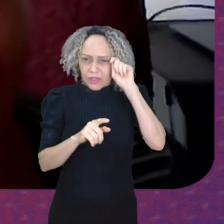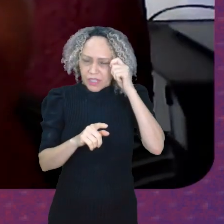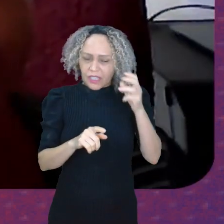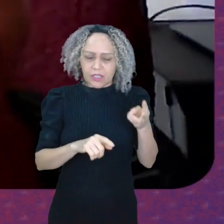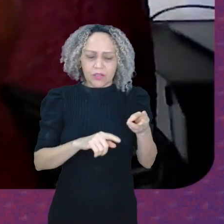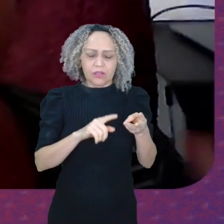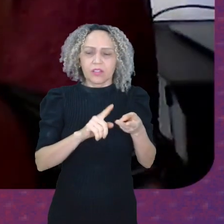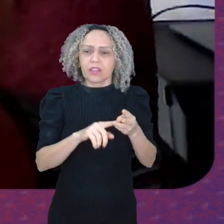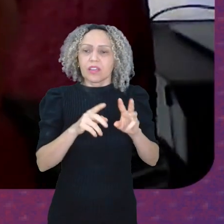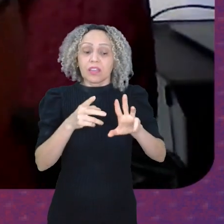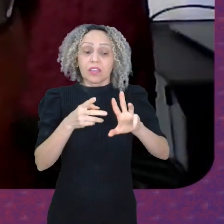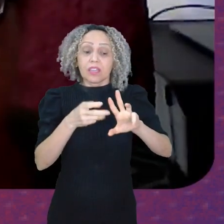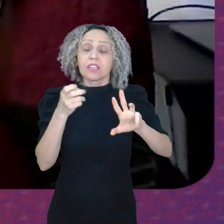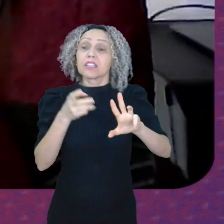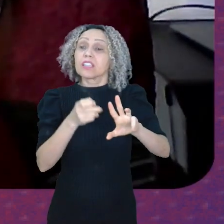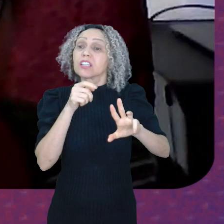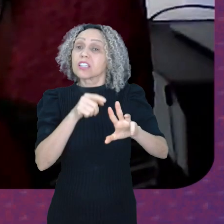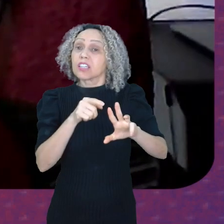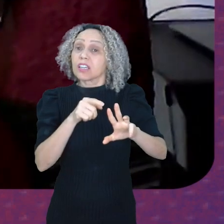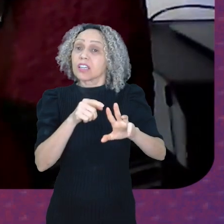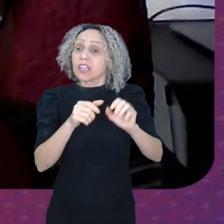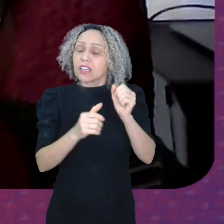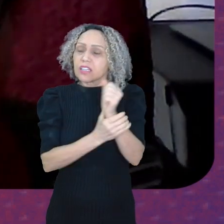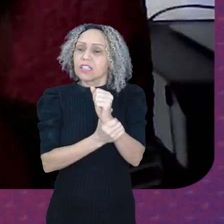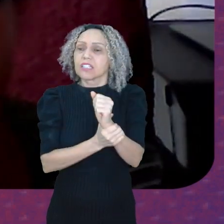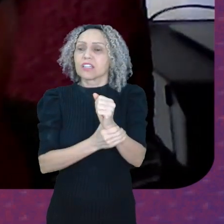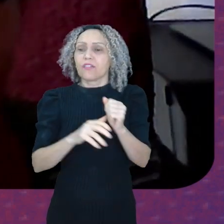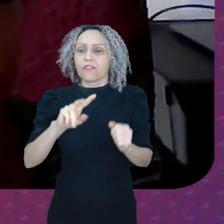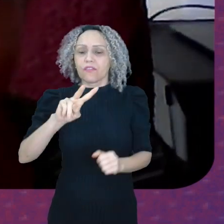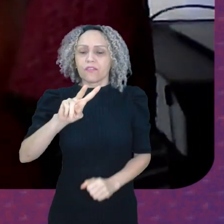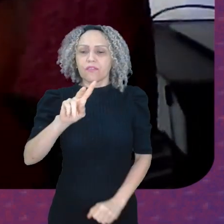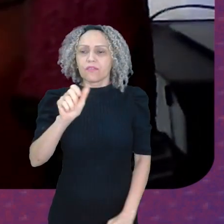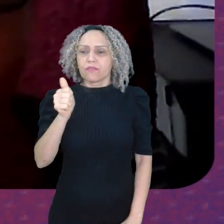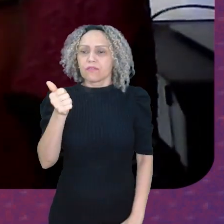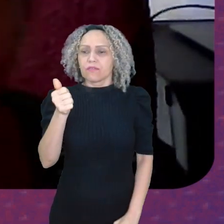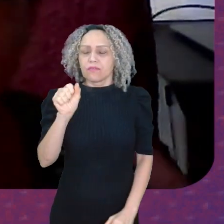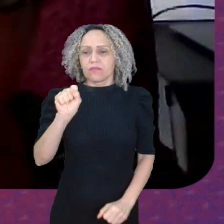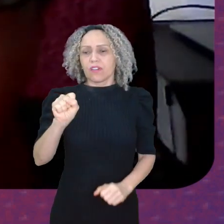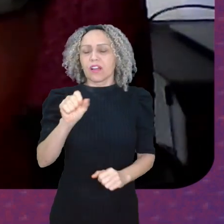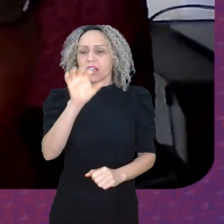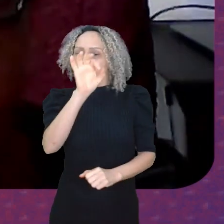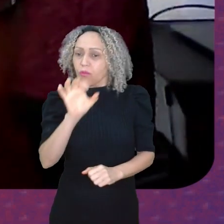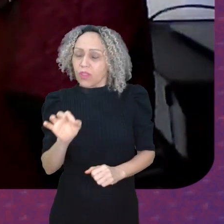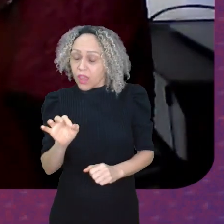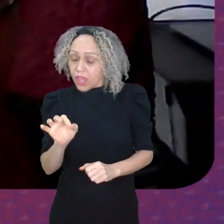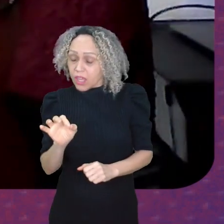que ser praticada hoje. As ações afirmativas são